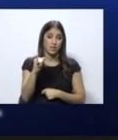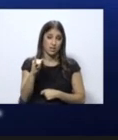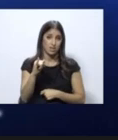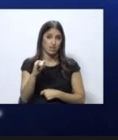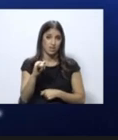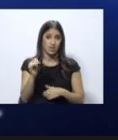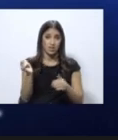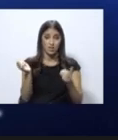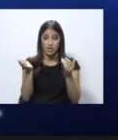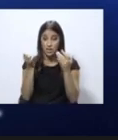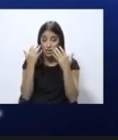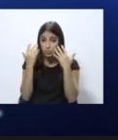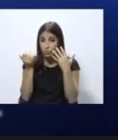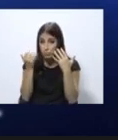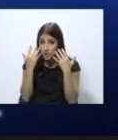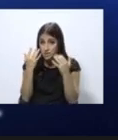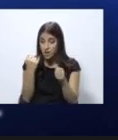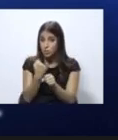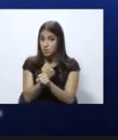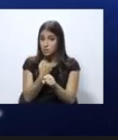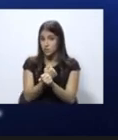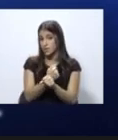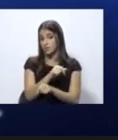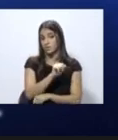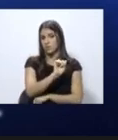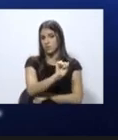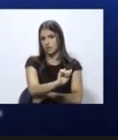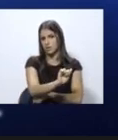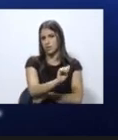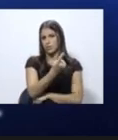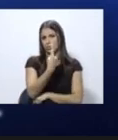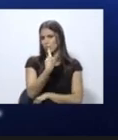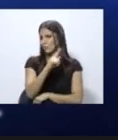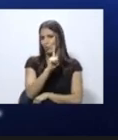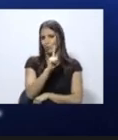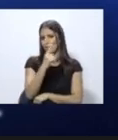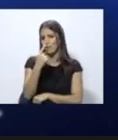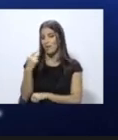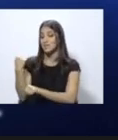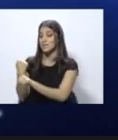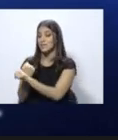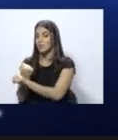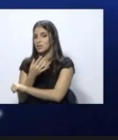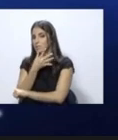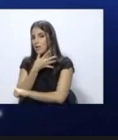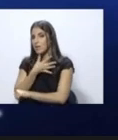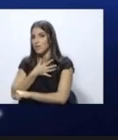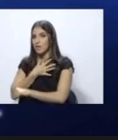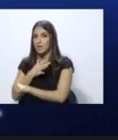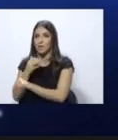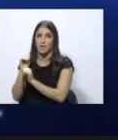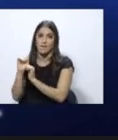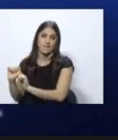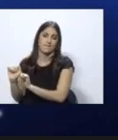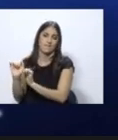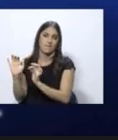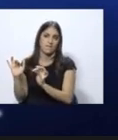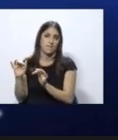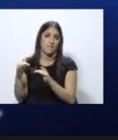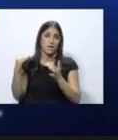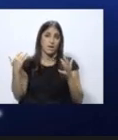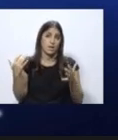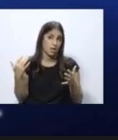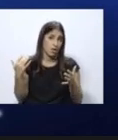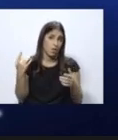informação, está ao serviço do Benfica. Toda a gente sabe isto no futebol português. Toda a gente. Daí ele, de vez em